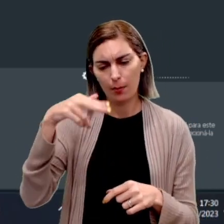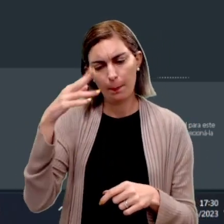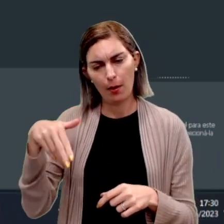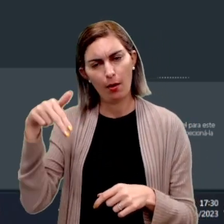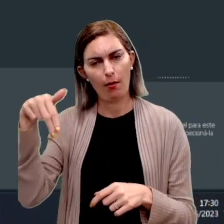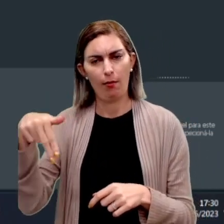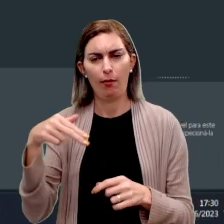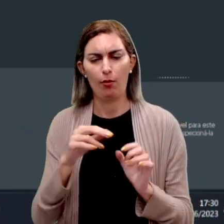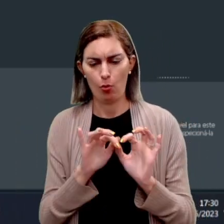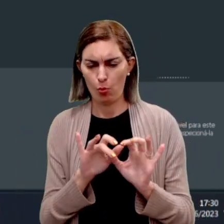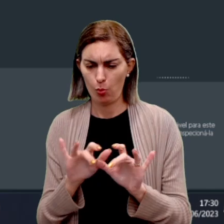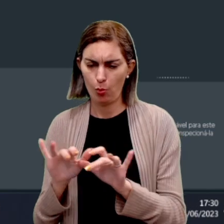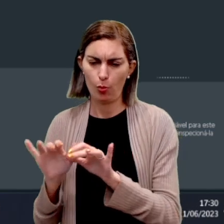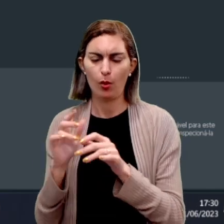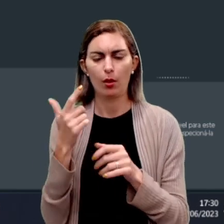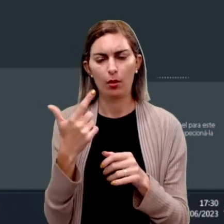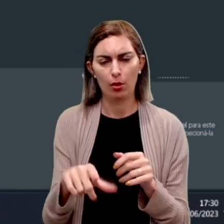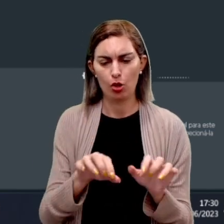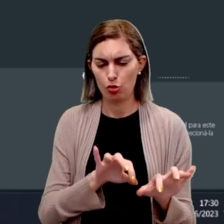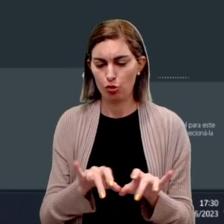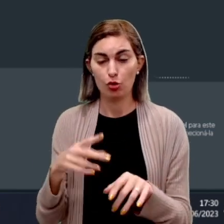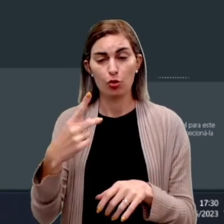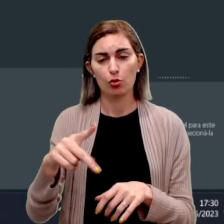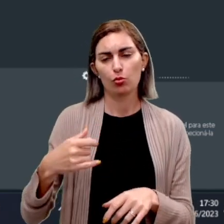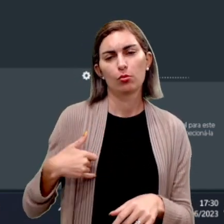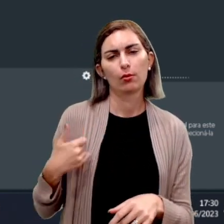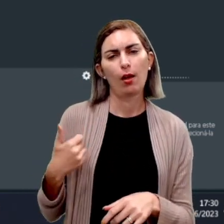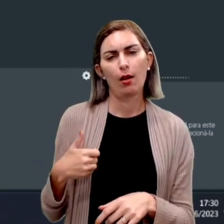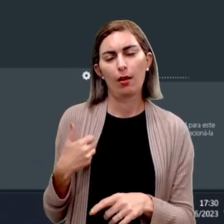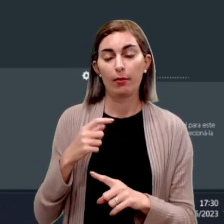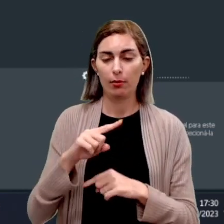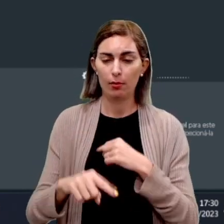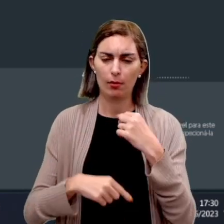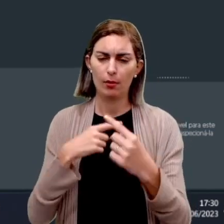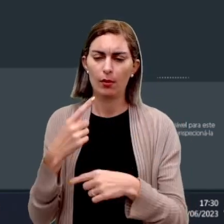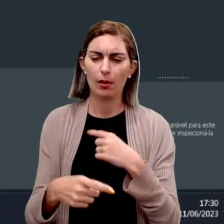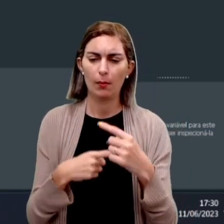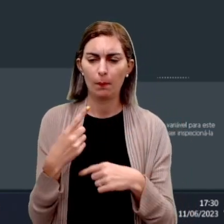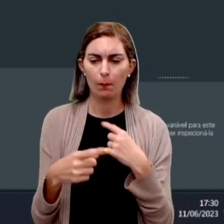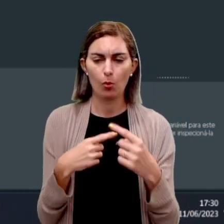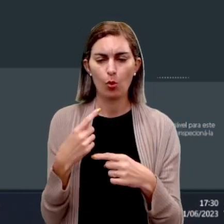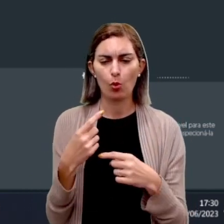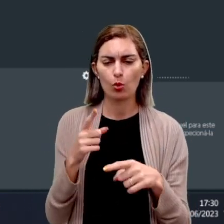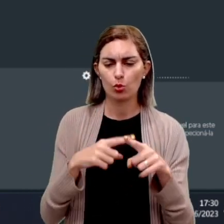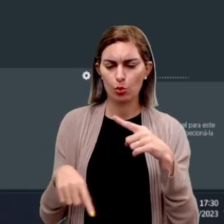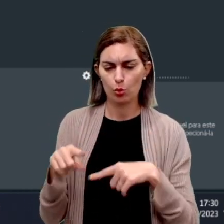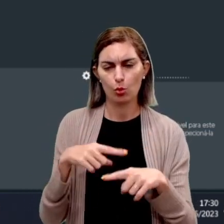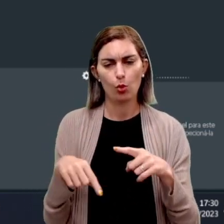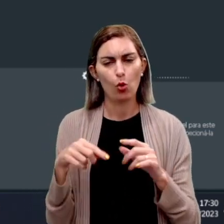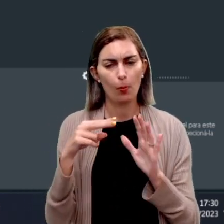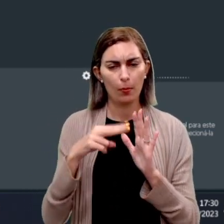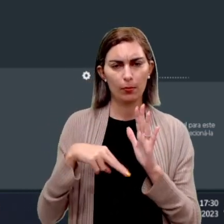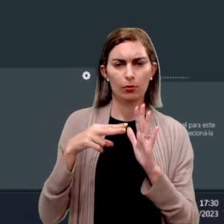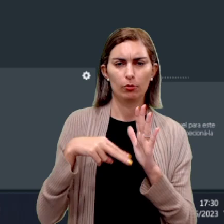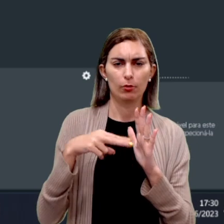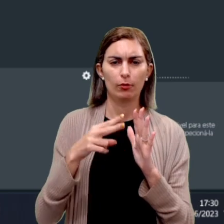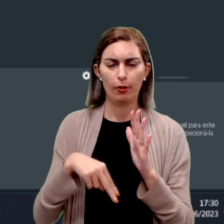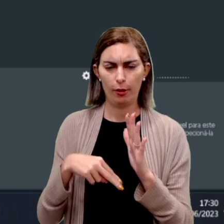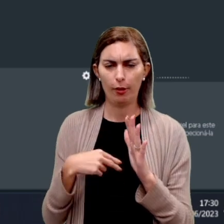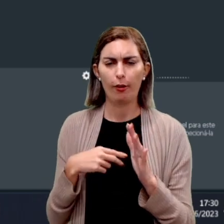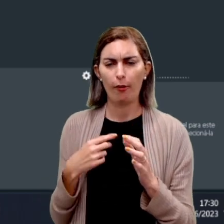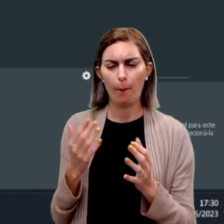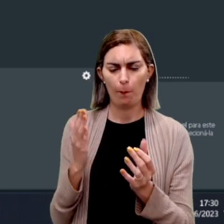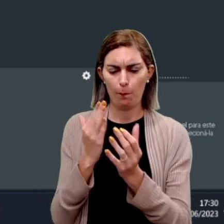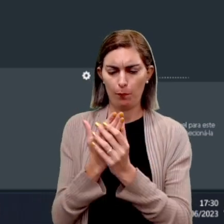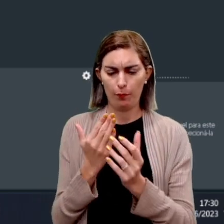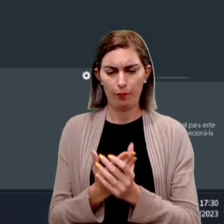novamente na tela: digite a sua idade. Depois, através do comando leia, ele armazena o